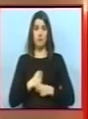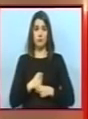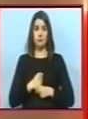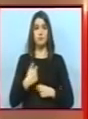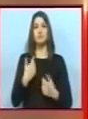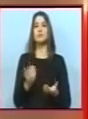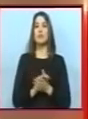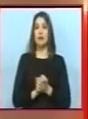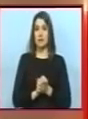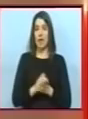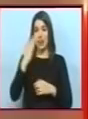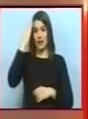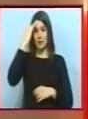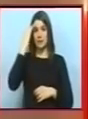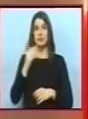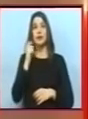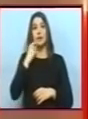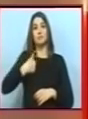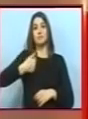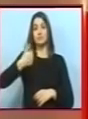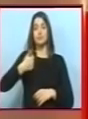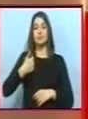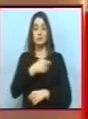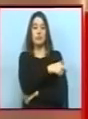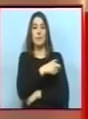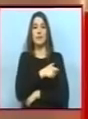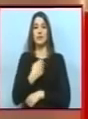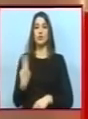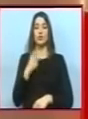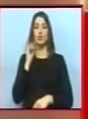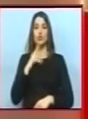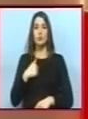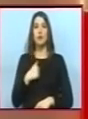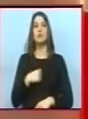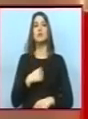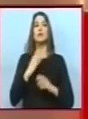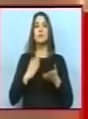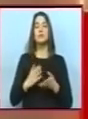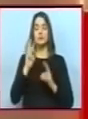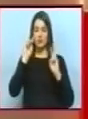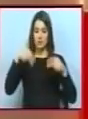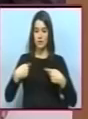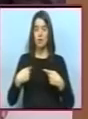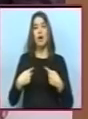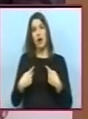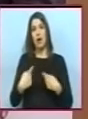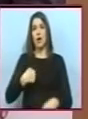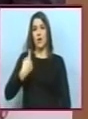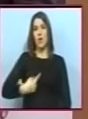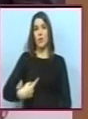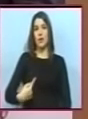cabeça de casal é precisamente, e essa função, as pessoas quando são cabeça de casal têm que ter a consciência de que há ali uma série de